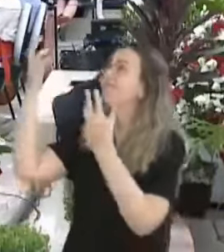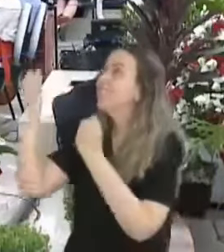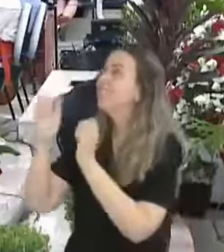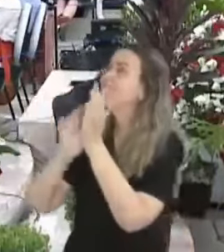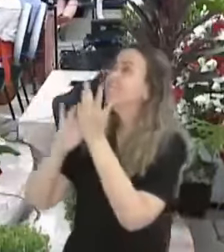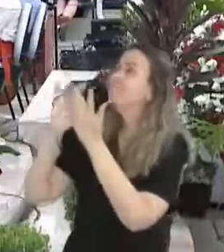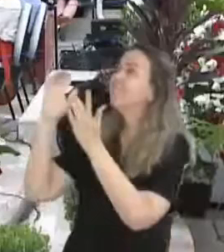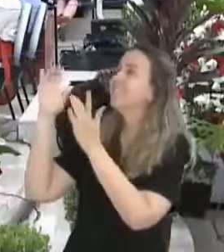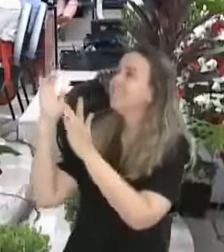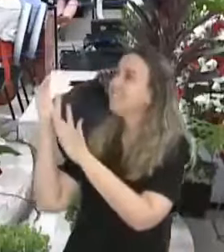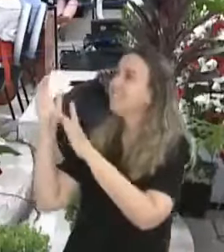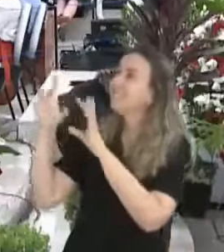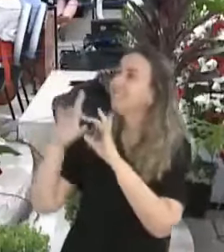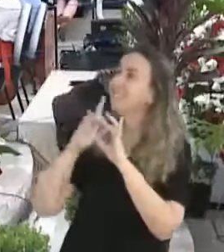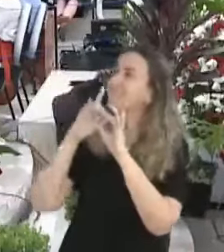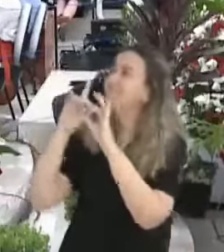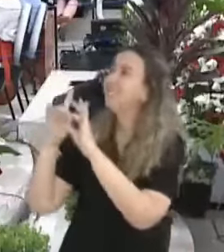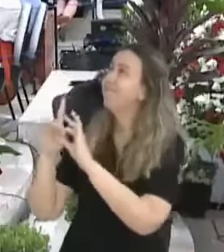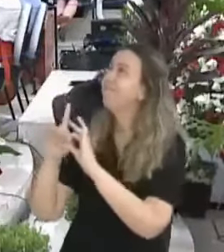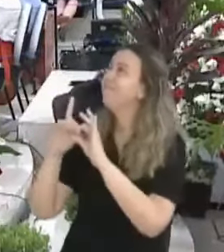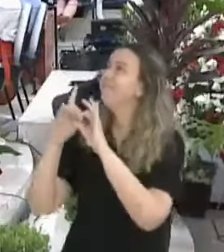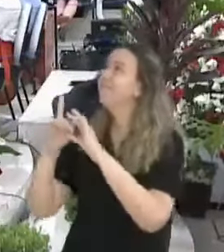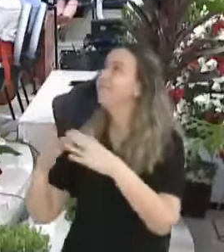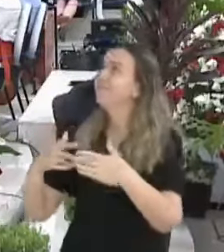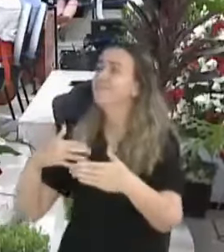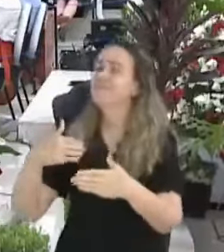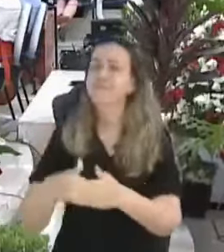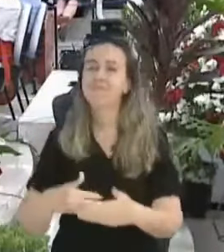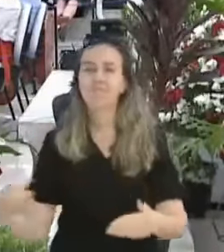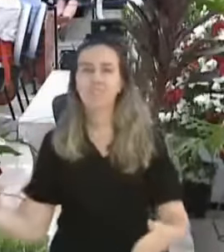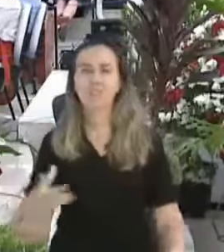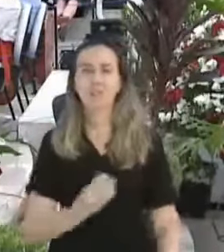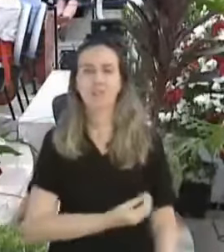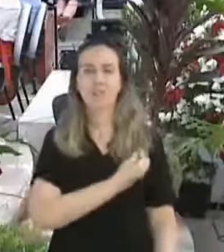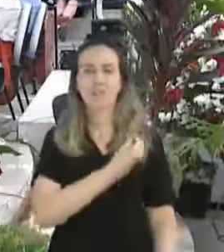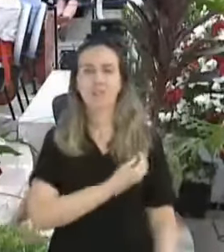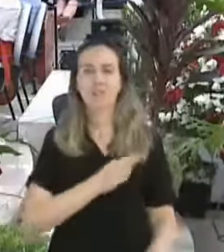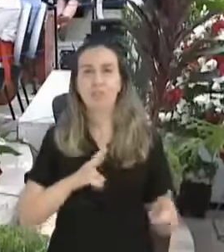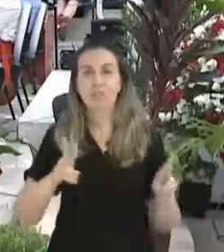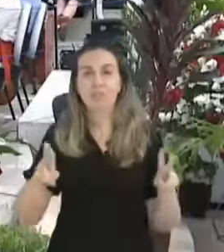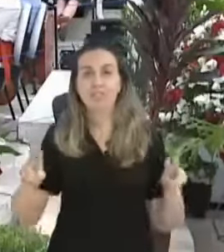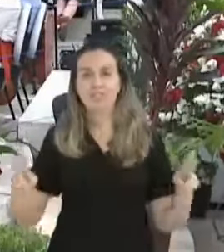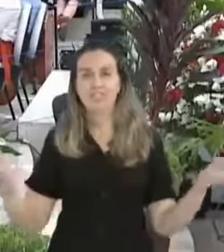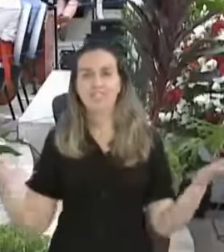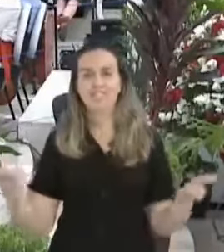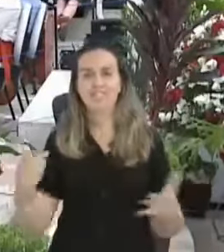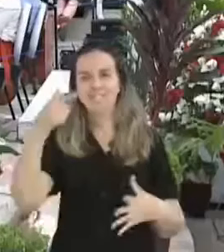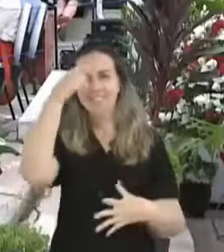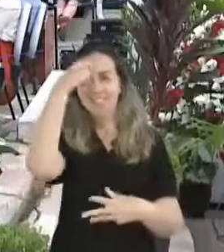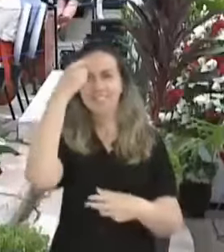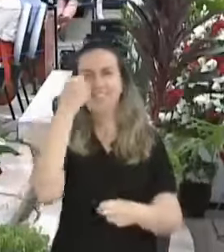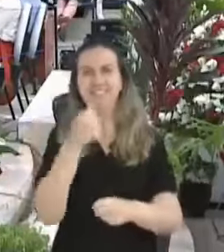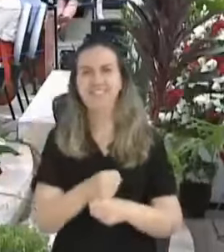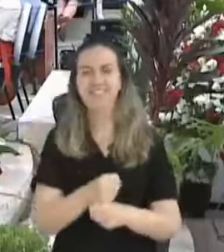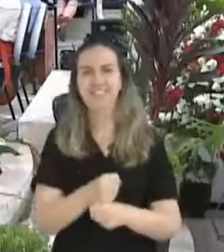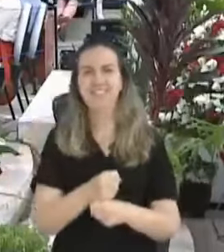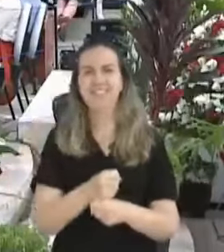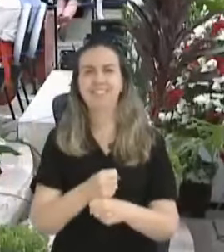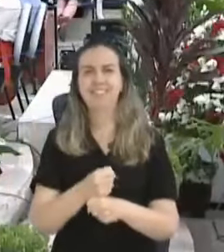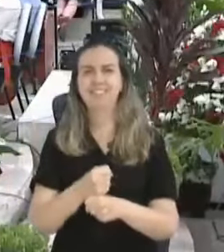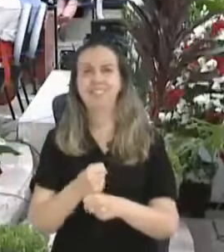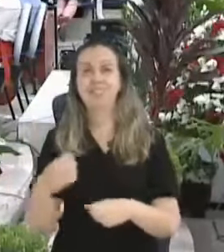correção e andar pelo novo caminho, um caminho diferente. Porque correção